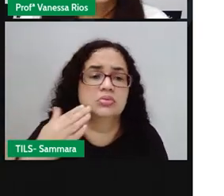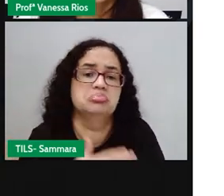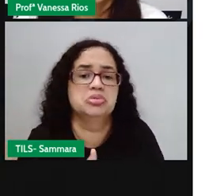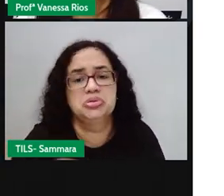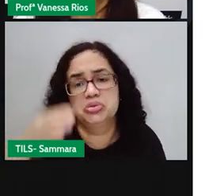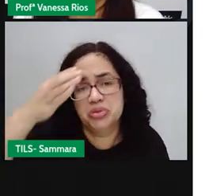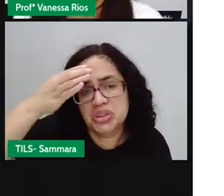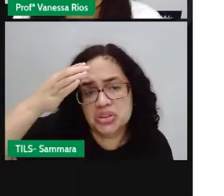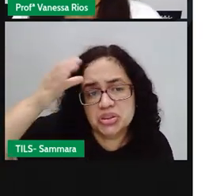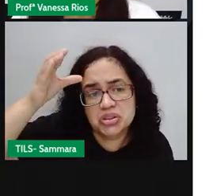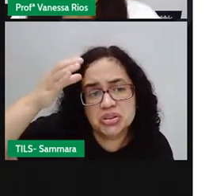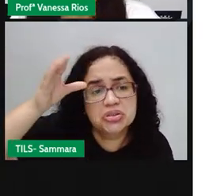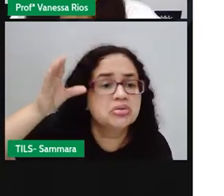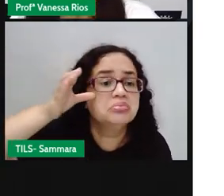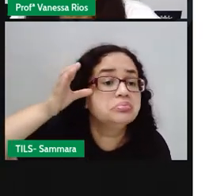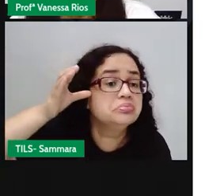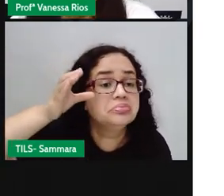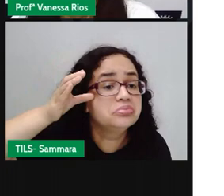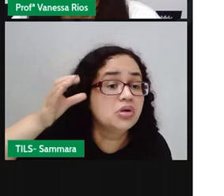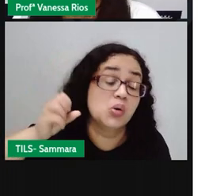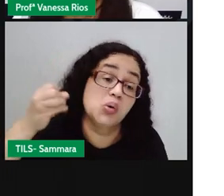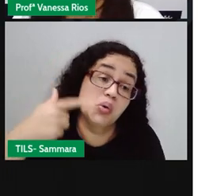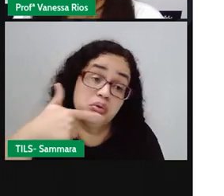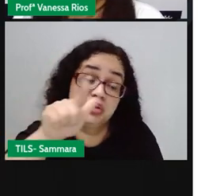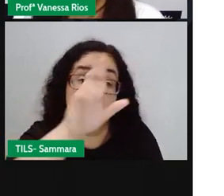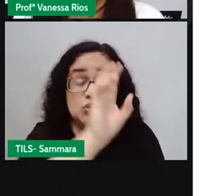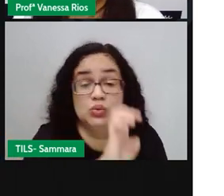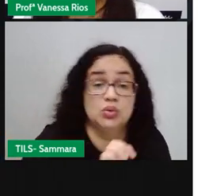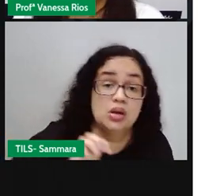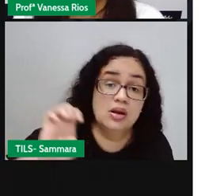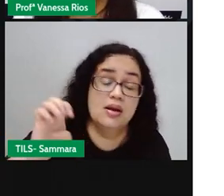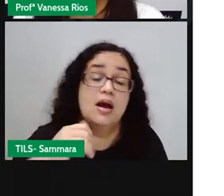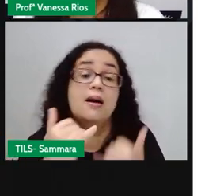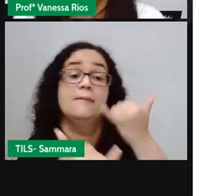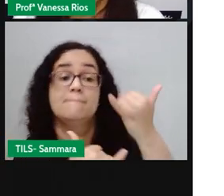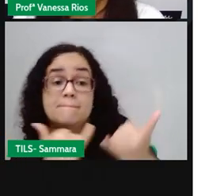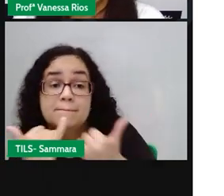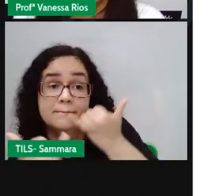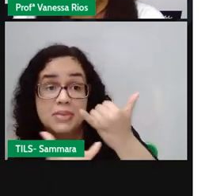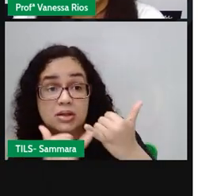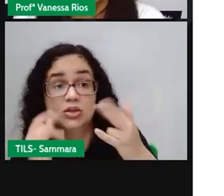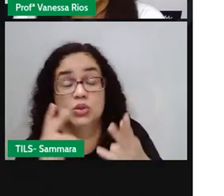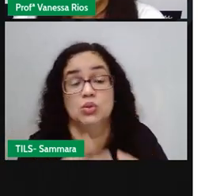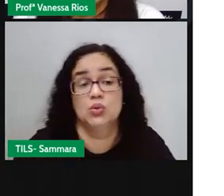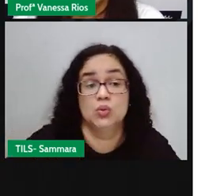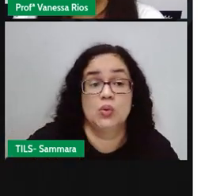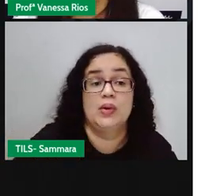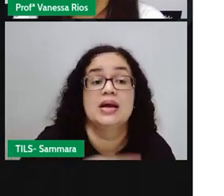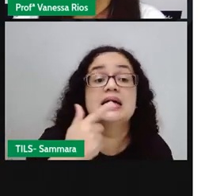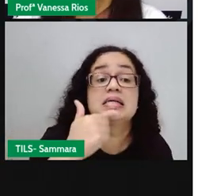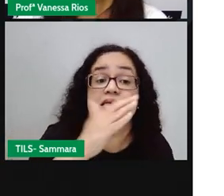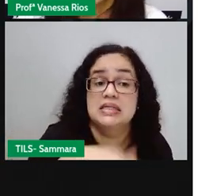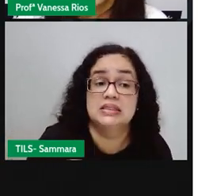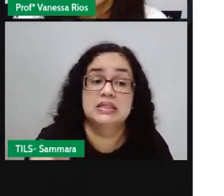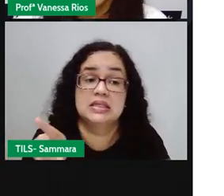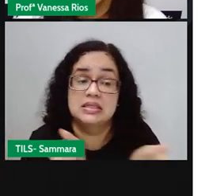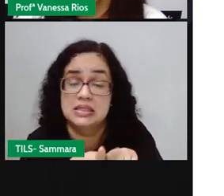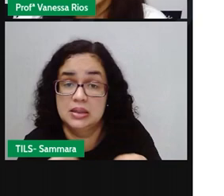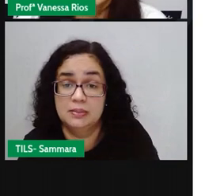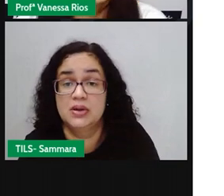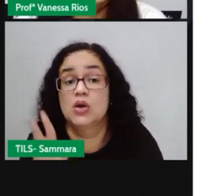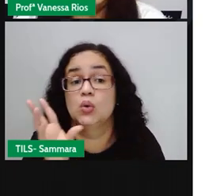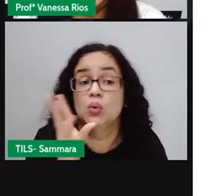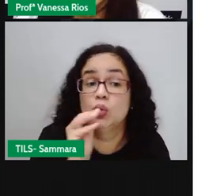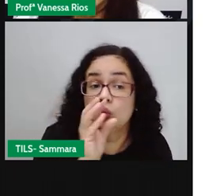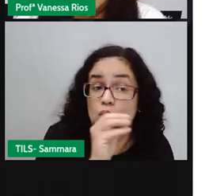China, outros falam que surgiu na Europa, mas é um brinquedo que se tornou popular entre as crianças e também entre os adultos,